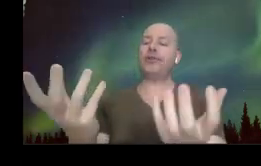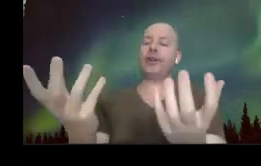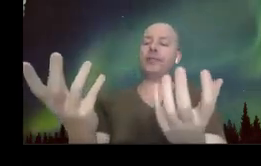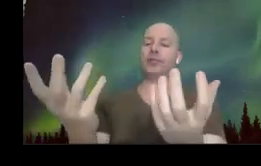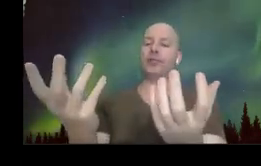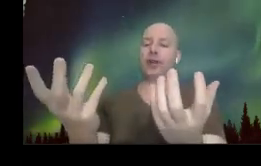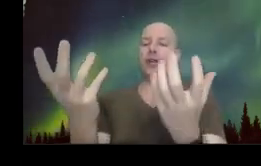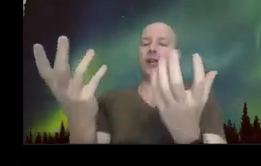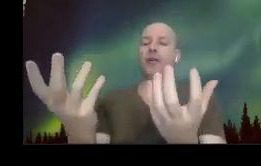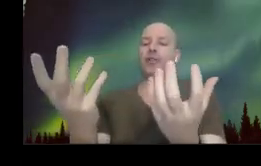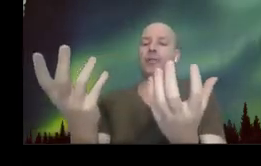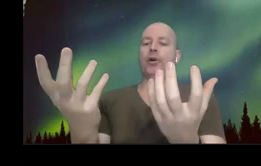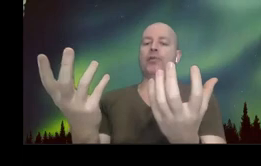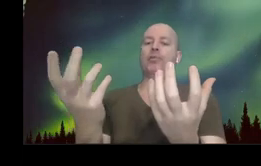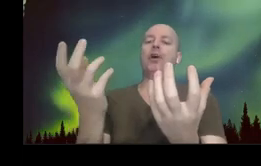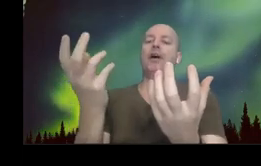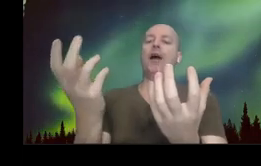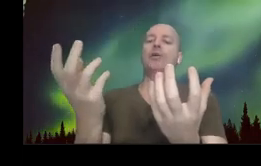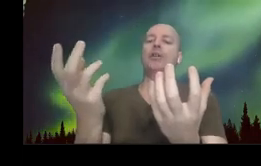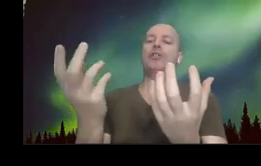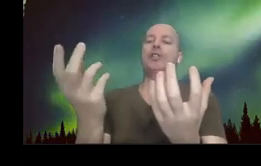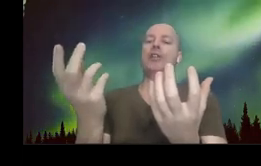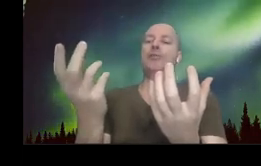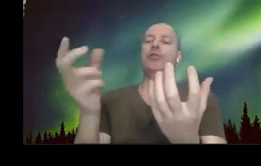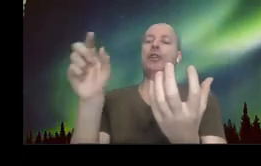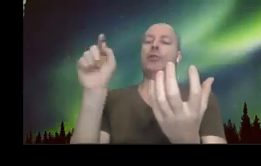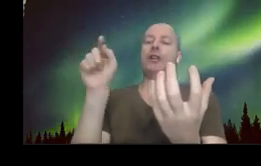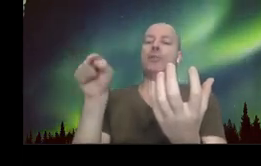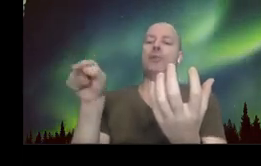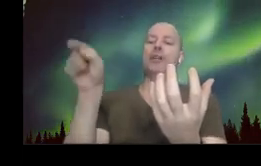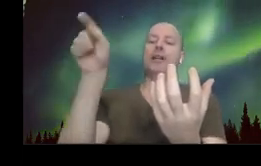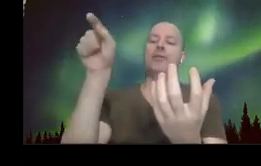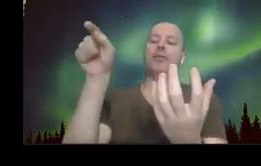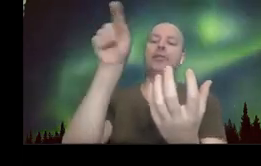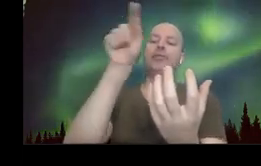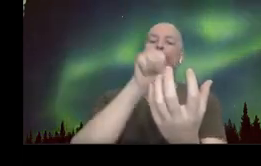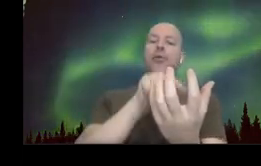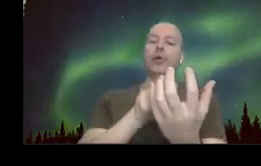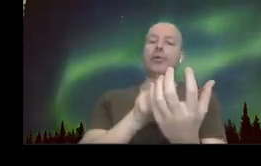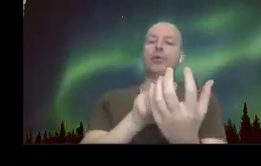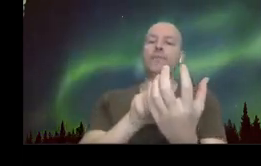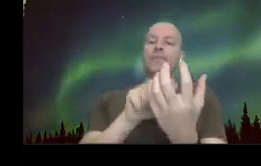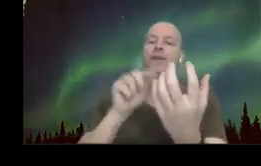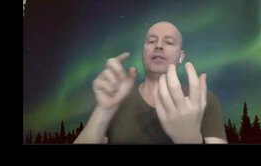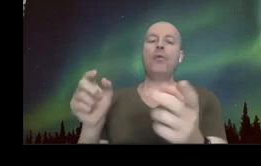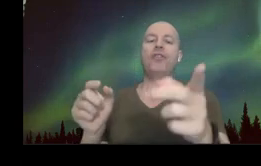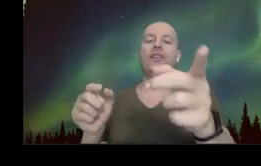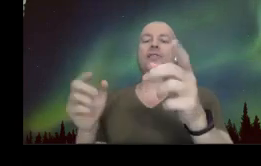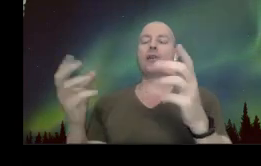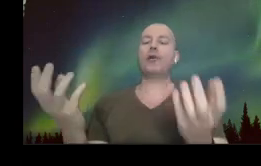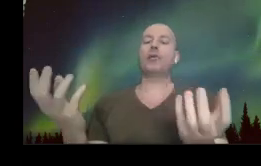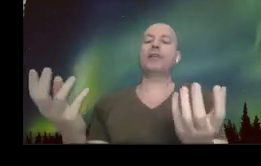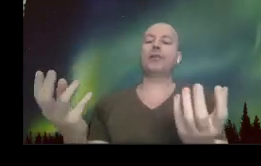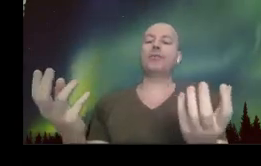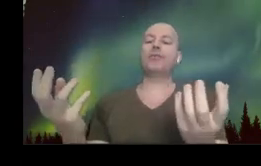tem dois fragmentos relativamente próximos, que a conectividade funcional dela permita que ela voe de um para o outro,